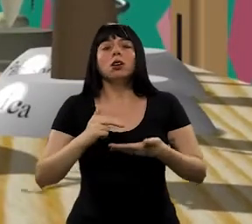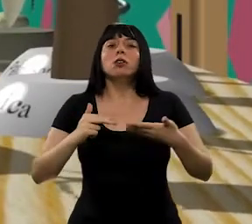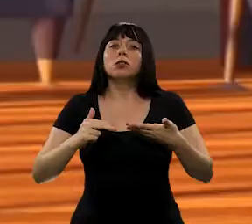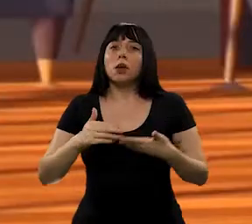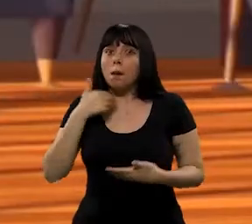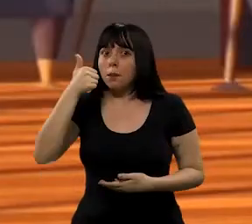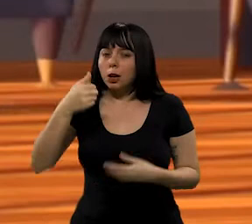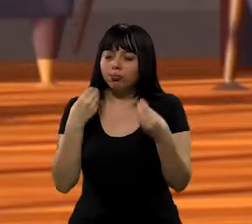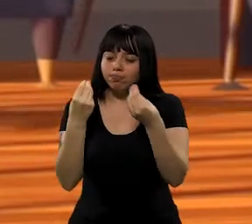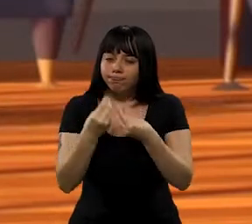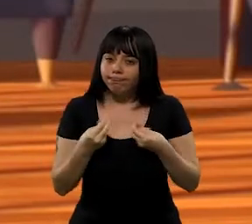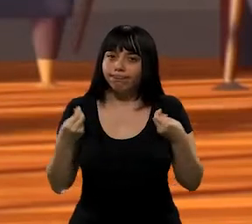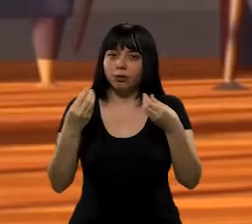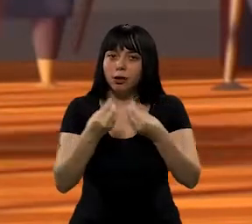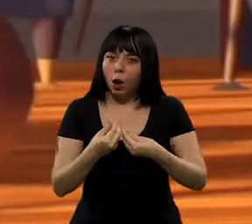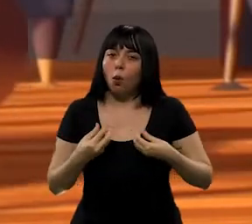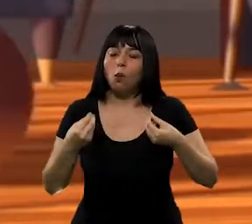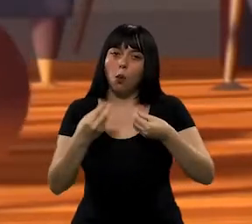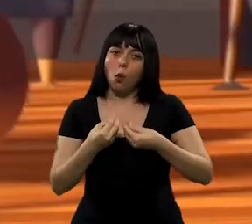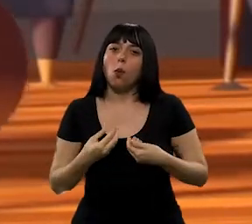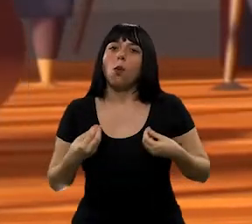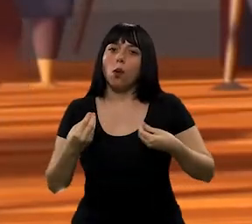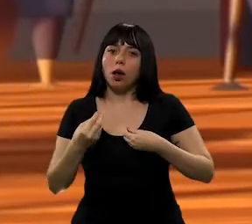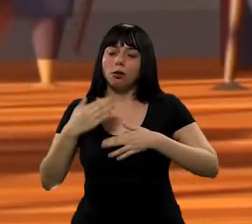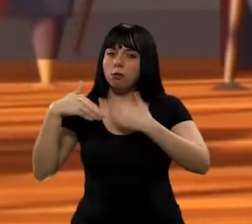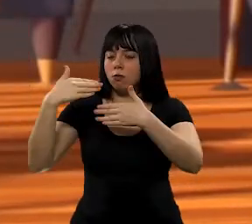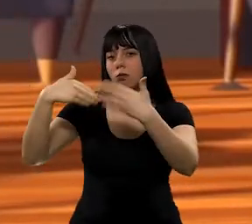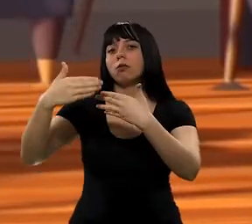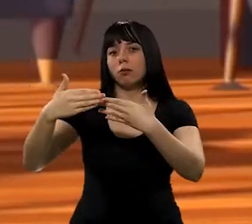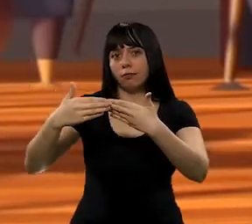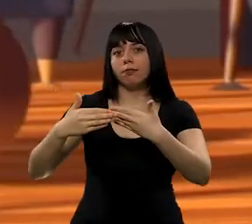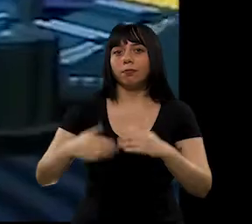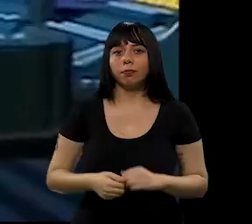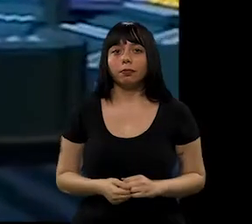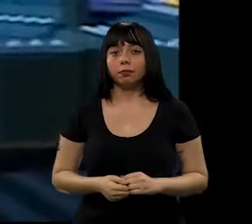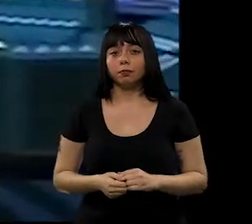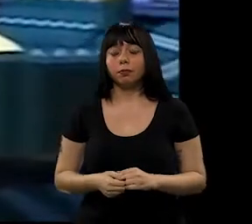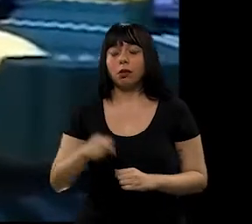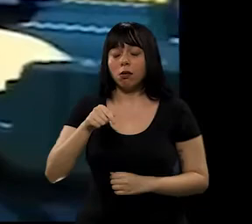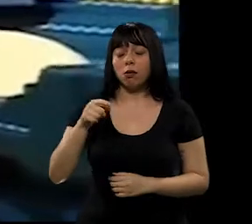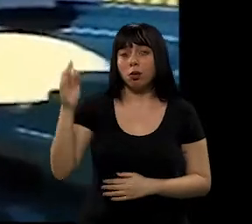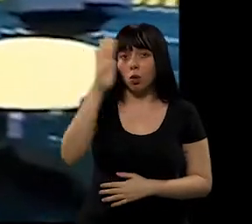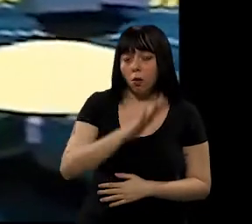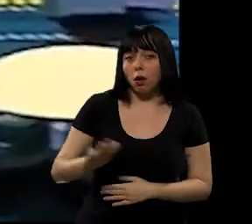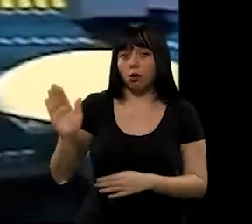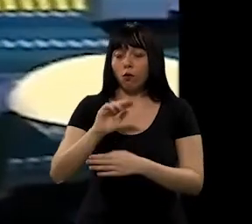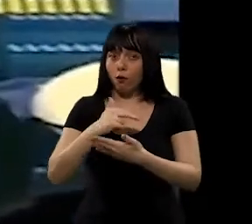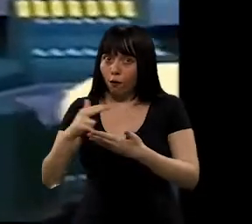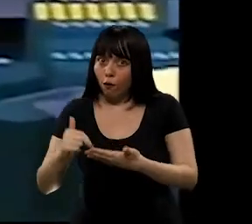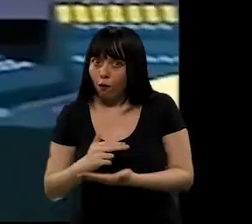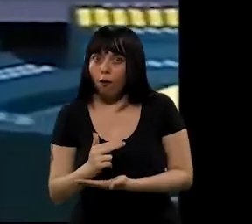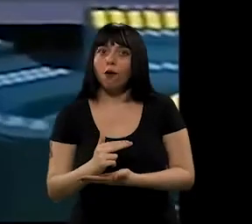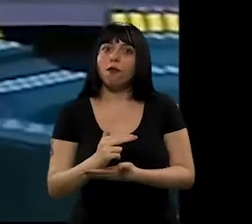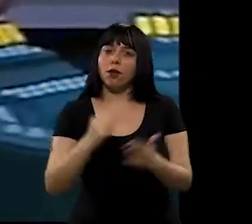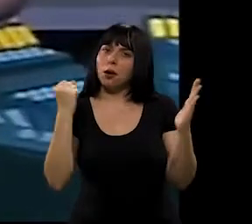não só para integrar filmes convencionais, como para andar com as próprias pernas. Ainda que o brasileiro Cassiopeia reclame para si